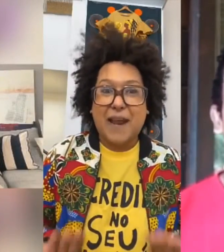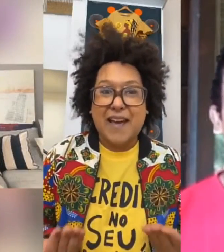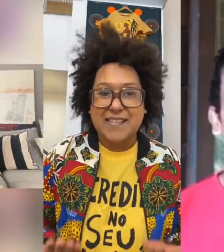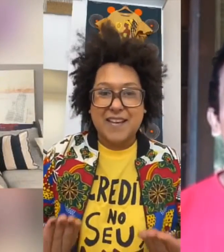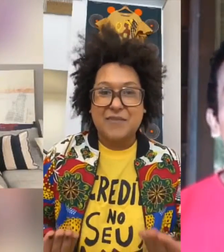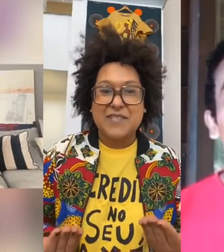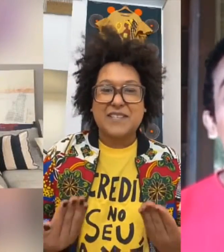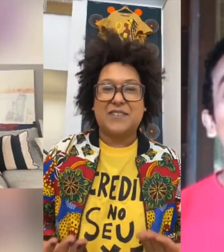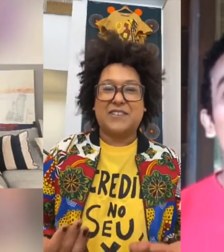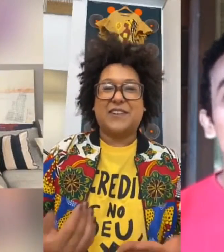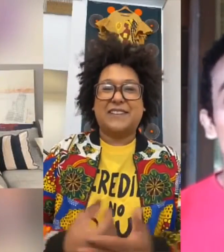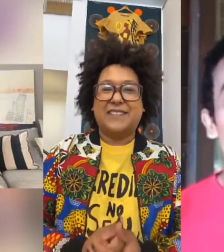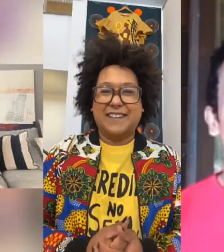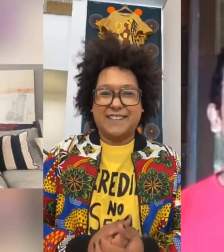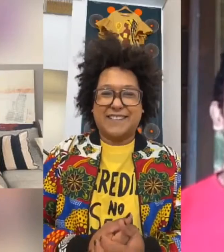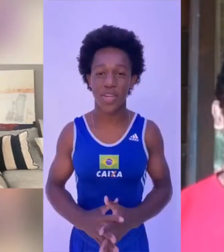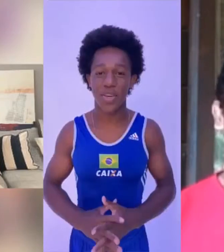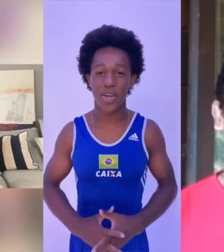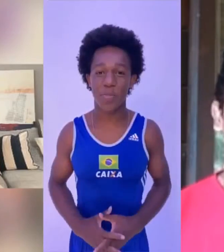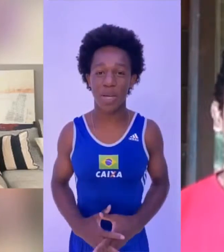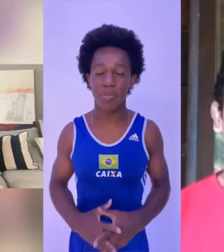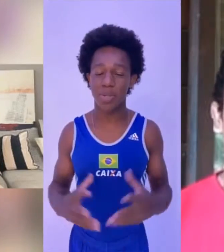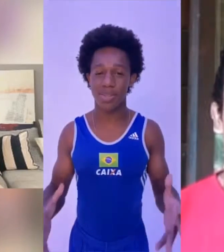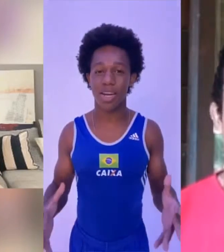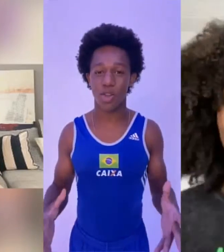celebrar que tem 24 anos